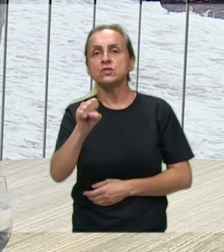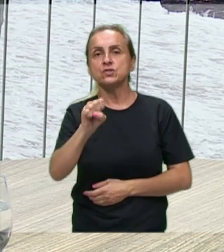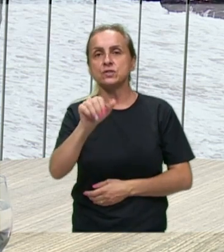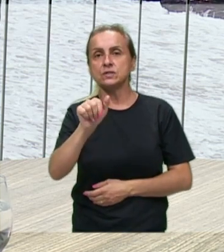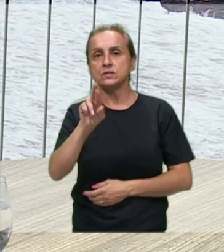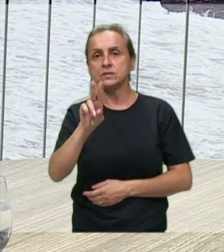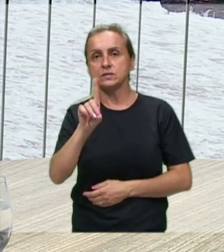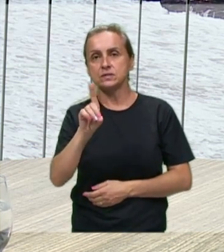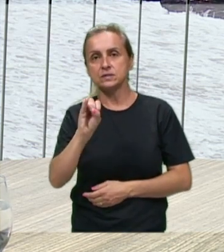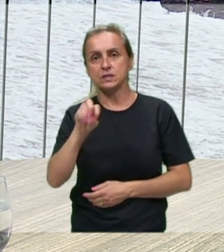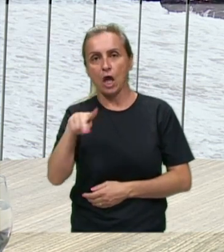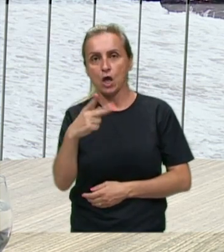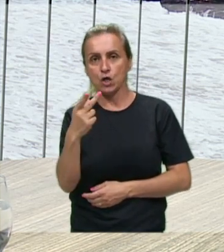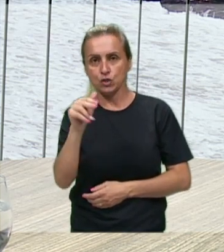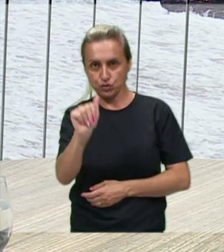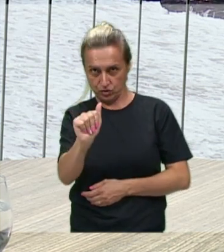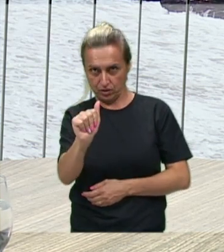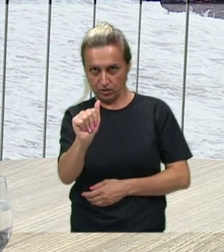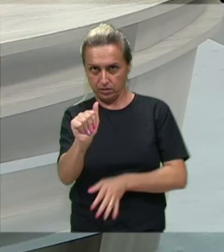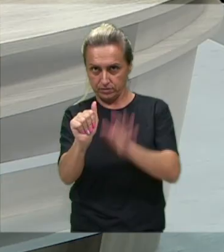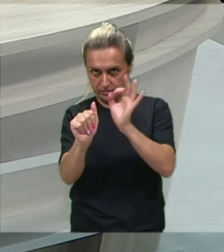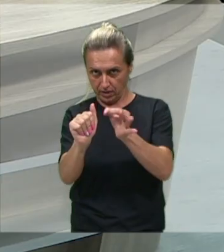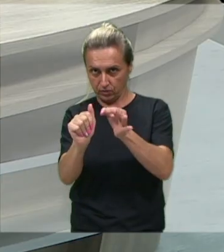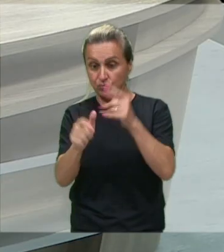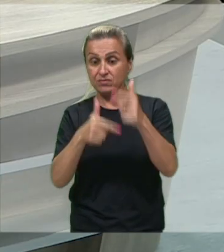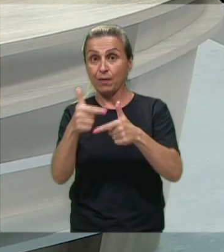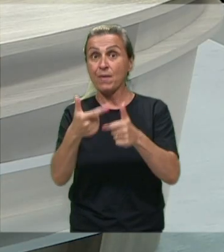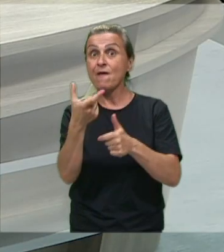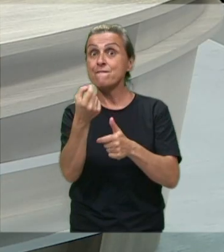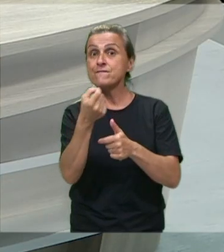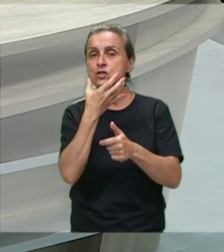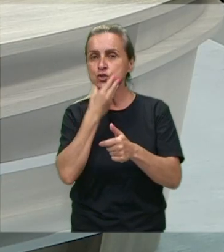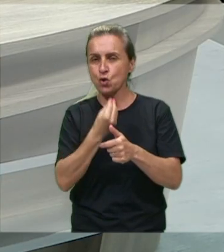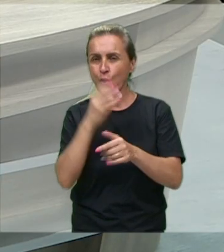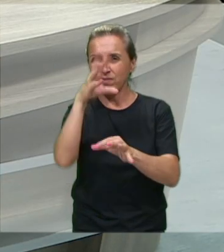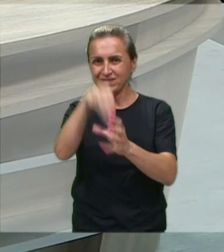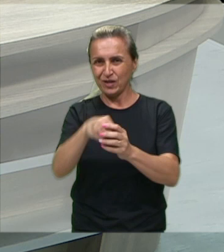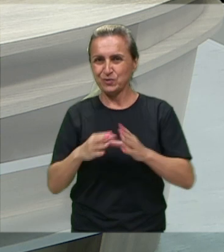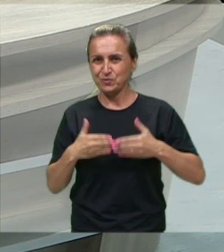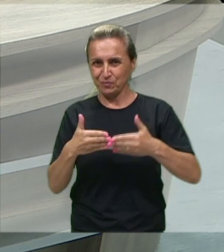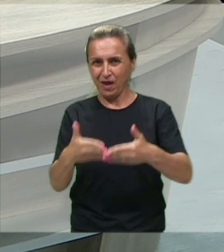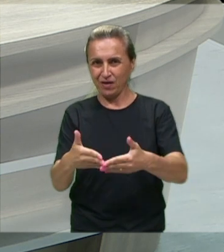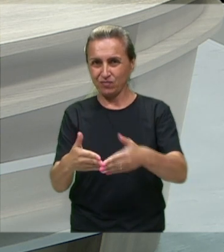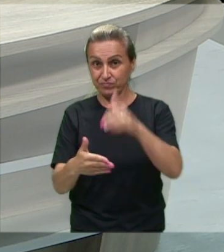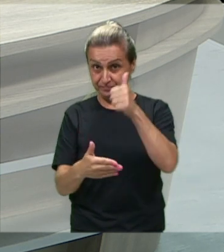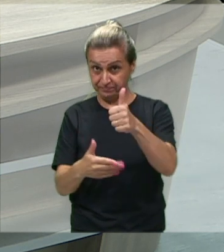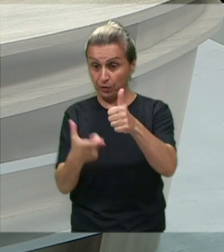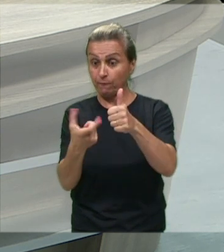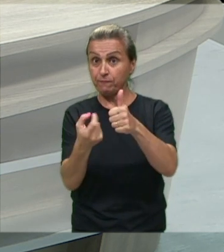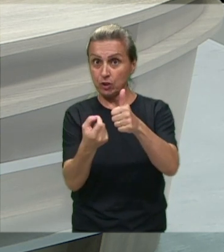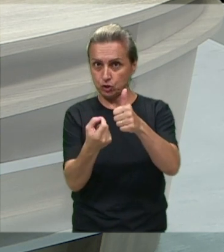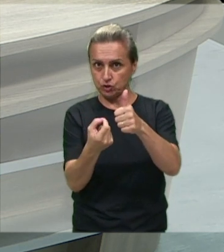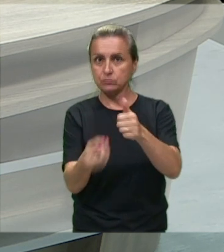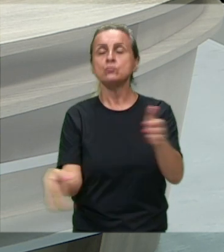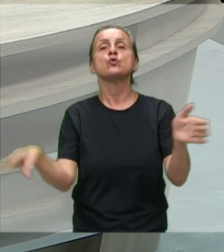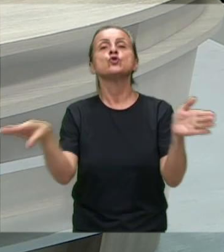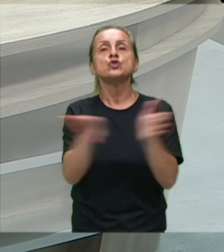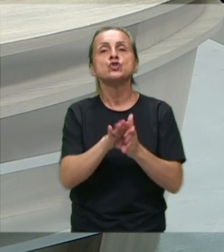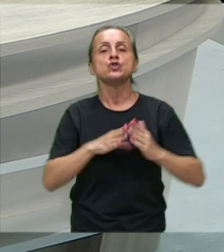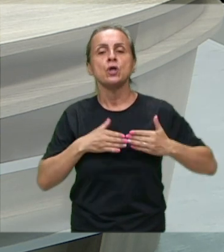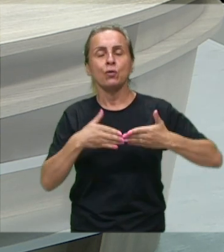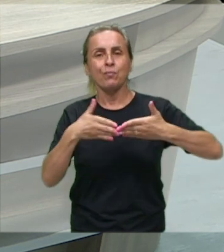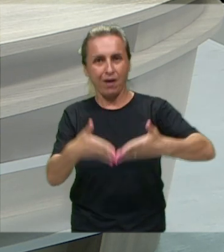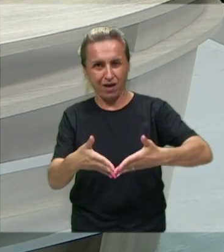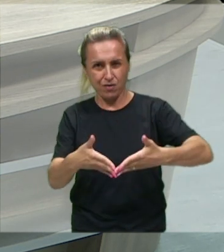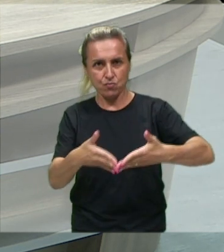Diretamente são 20 homens ligados à captura. Quando o barco chega, ele vai para uma descarga de pescado, ou seja,